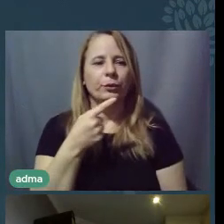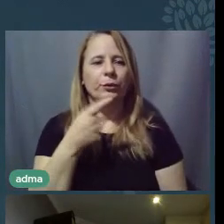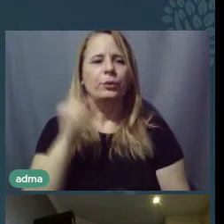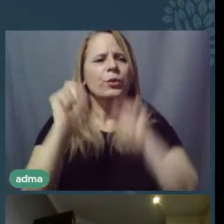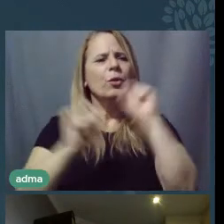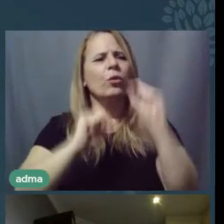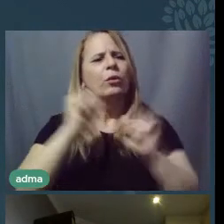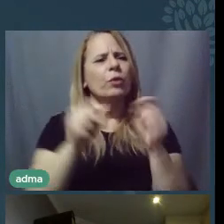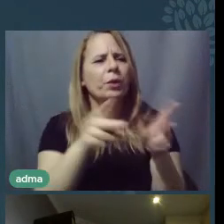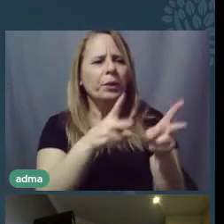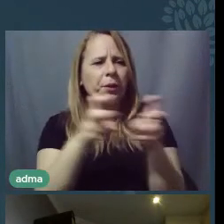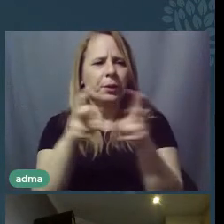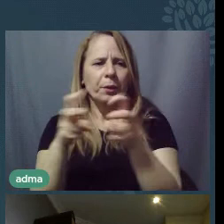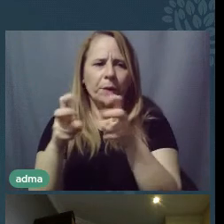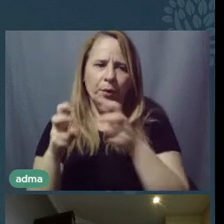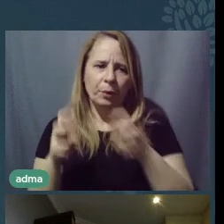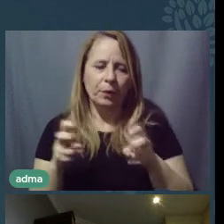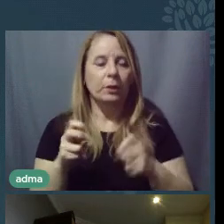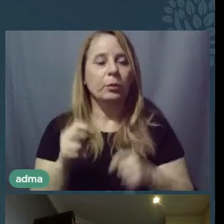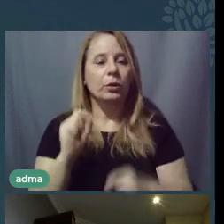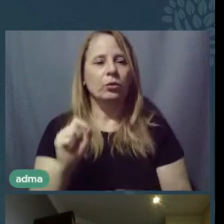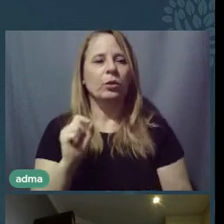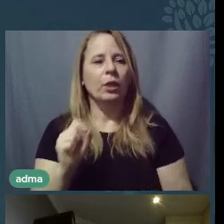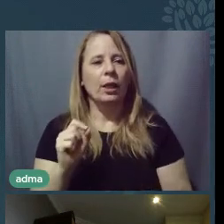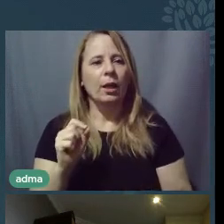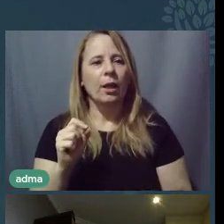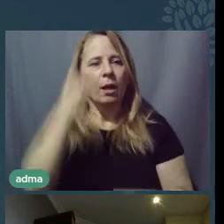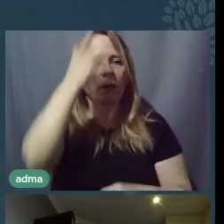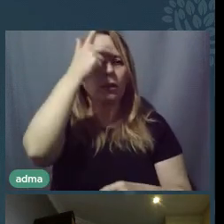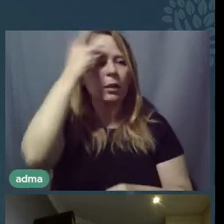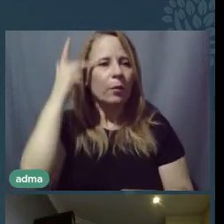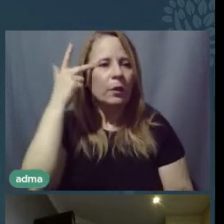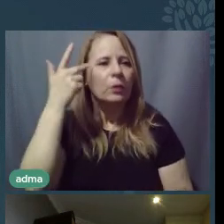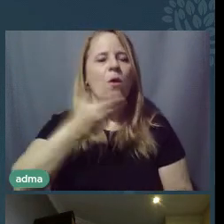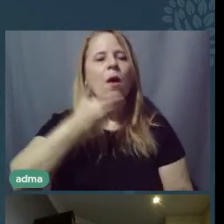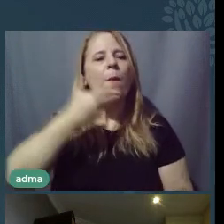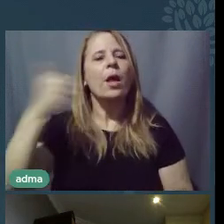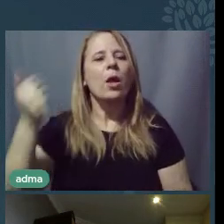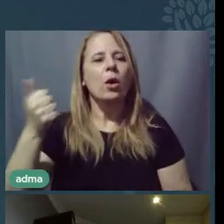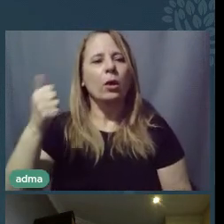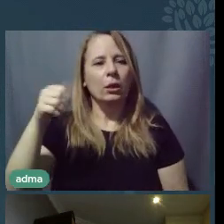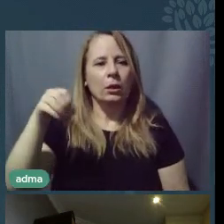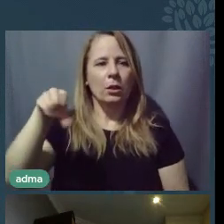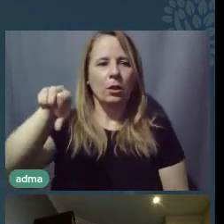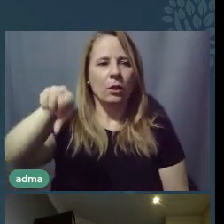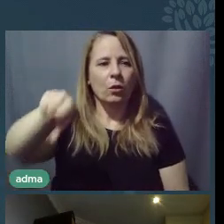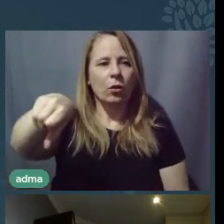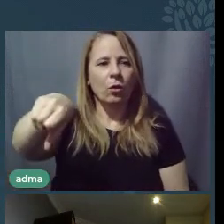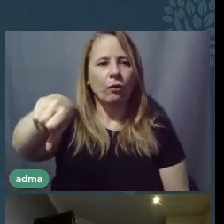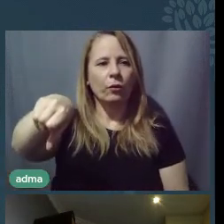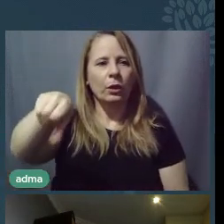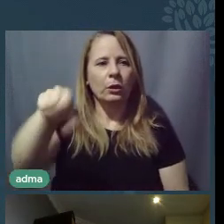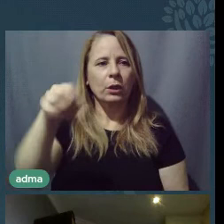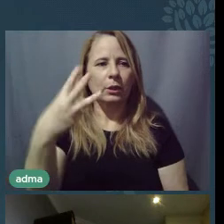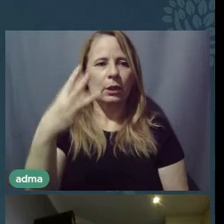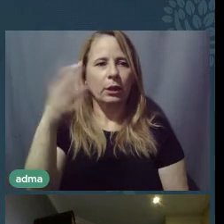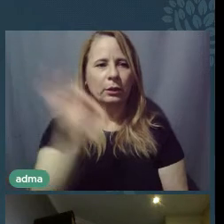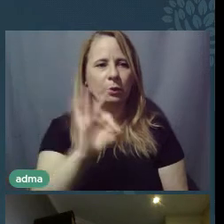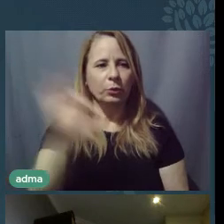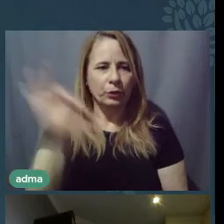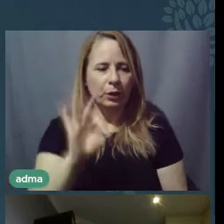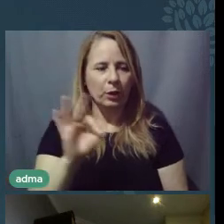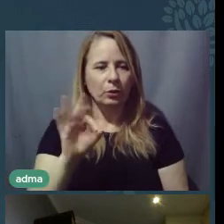nesse estudo é que há uma recuperação em torno de 93% do